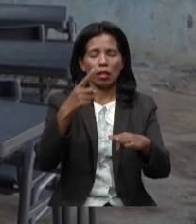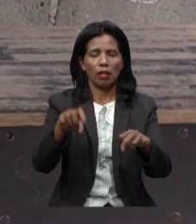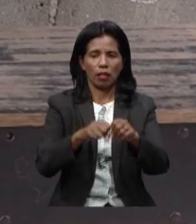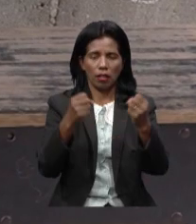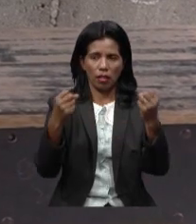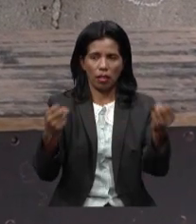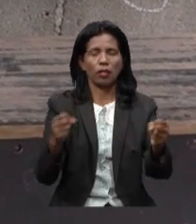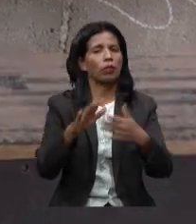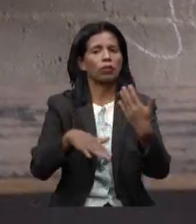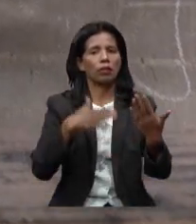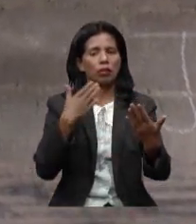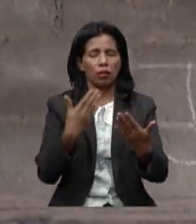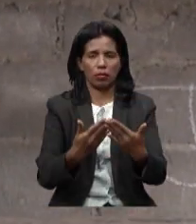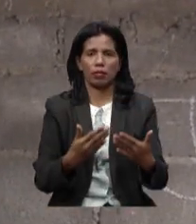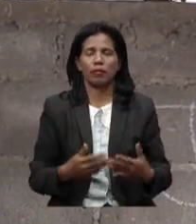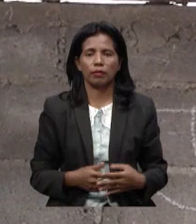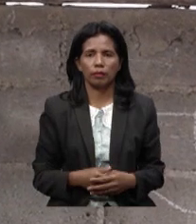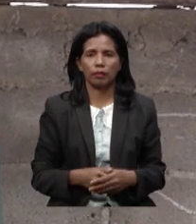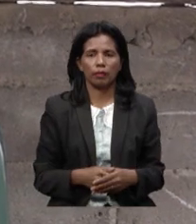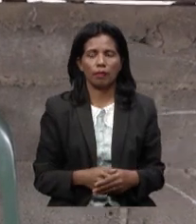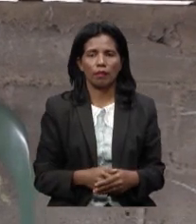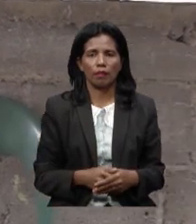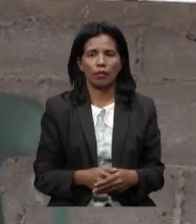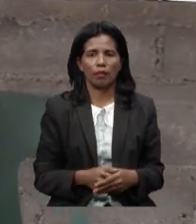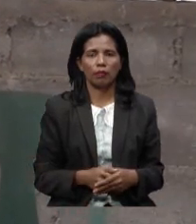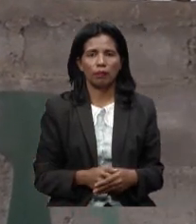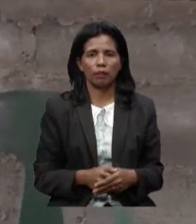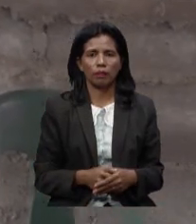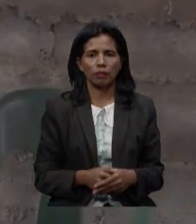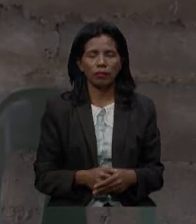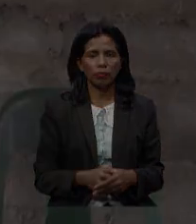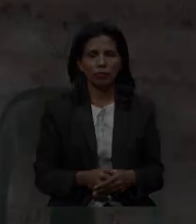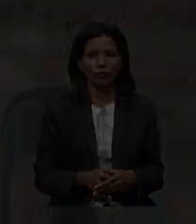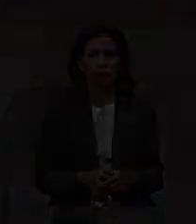na feira, no parede escola AAT, Gasparinha de Souza, Dilma Suzeti, Ziemen.